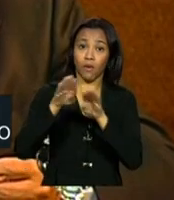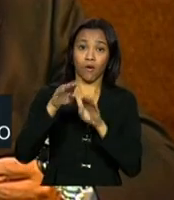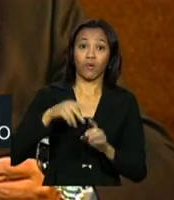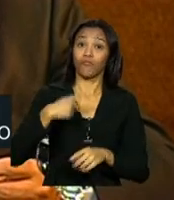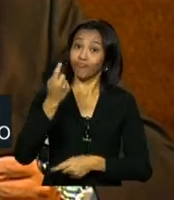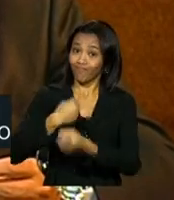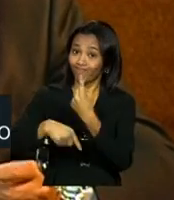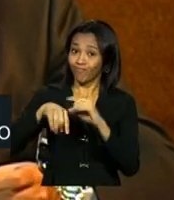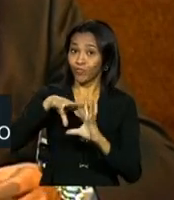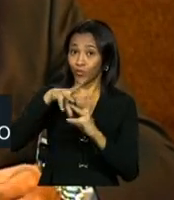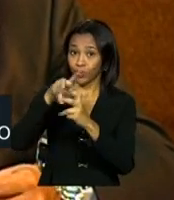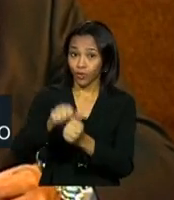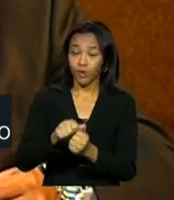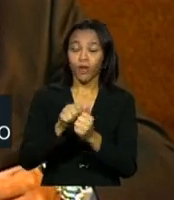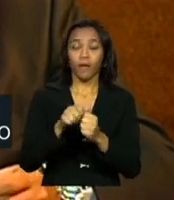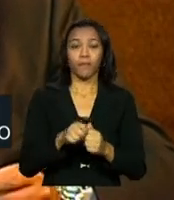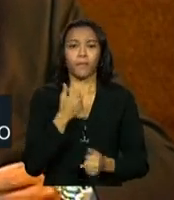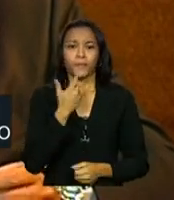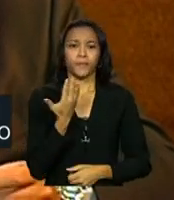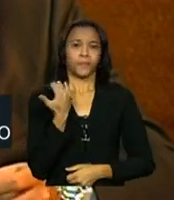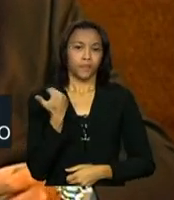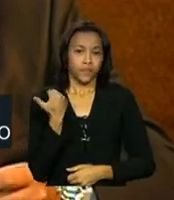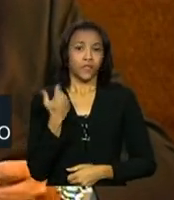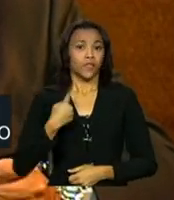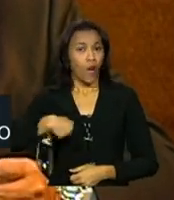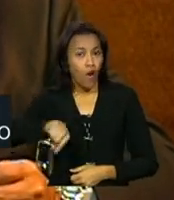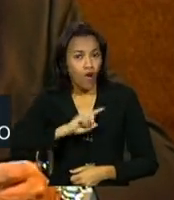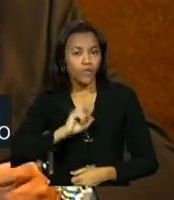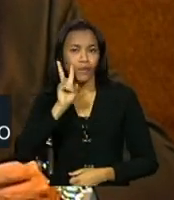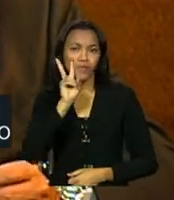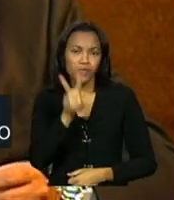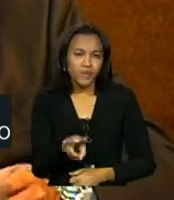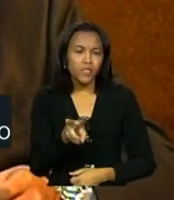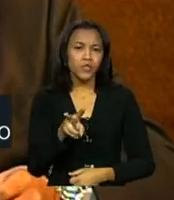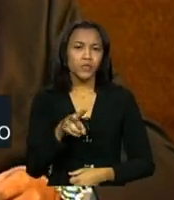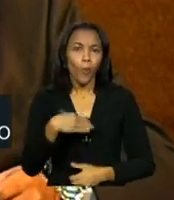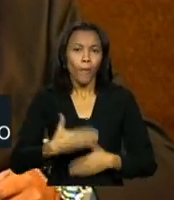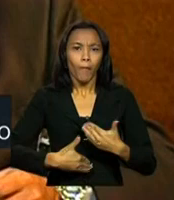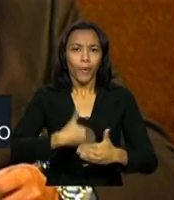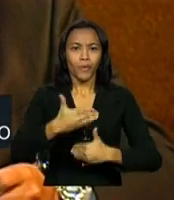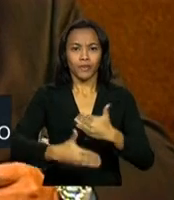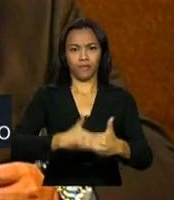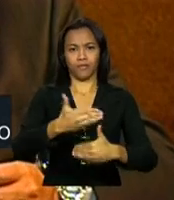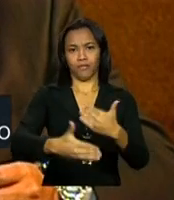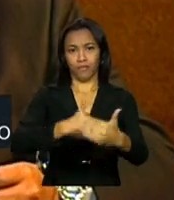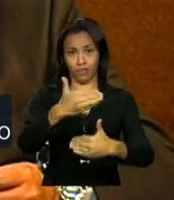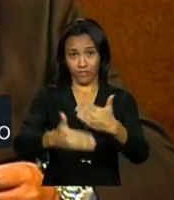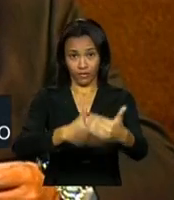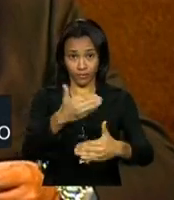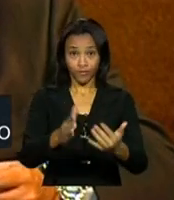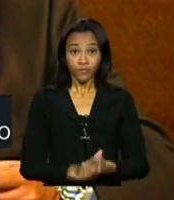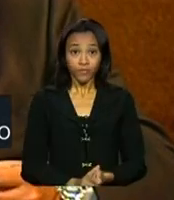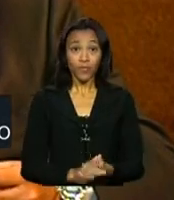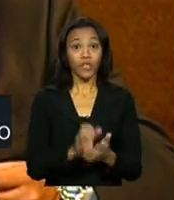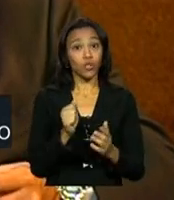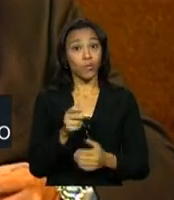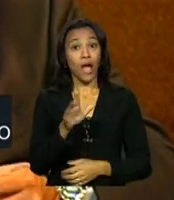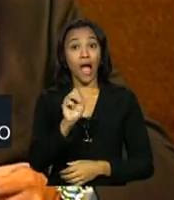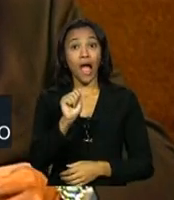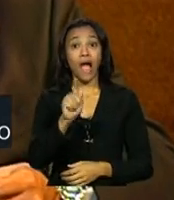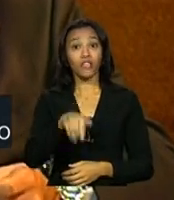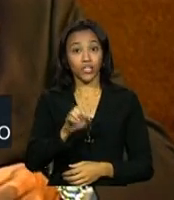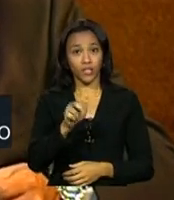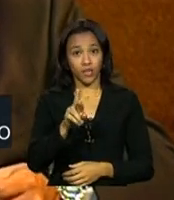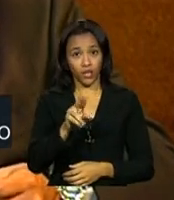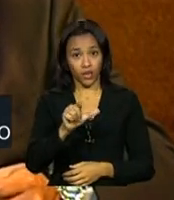mais recentemente temos acompanhado o processo de desenvolvimento de uma agenda regulatória comum